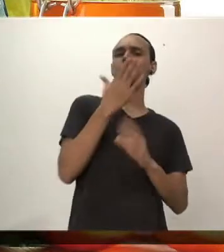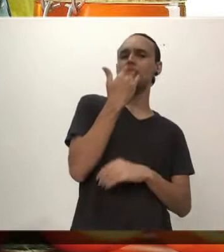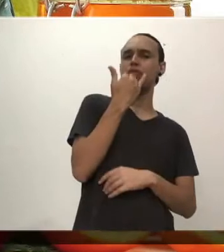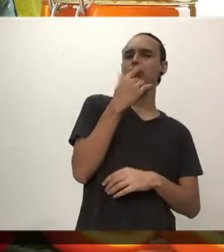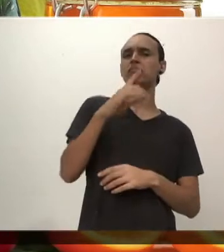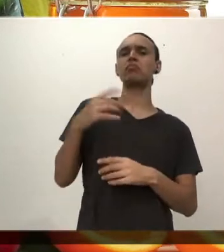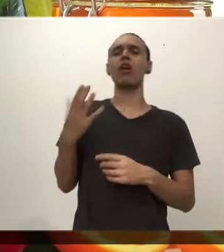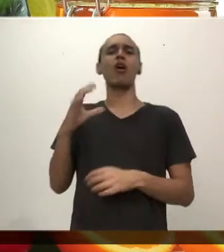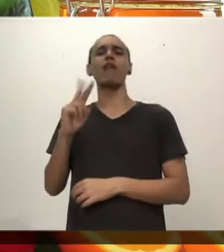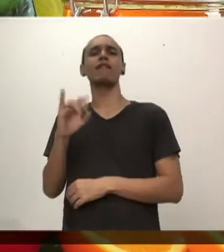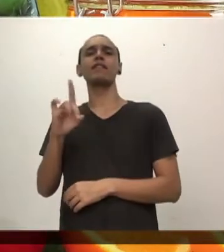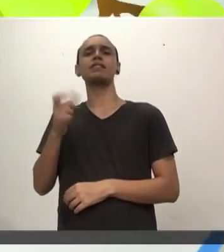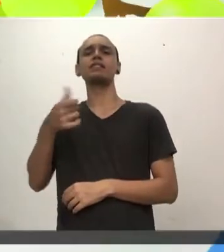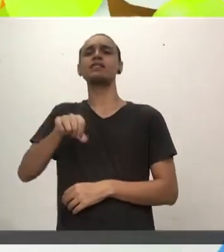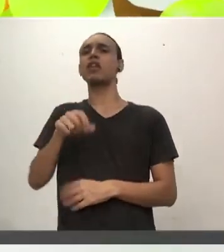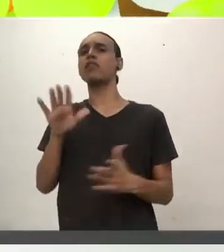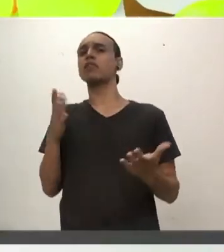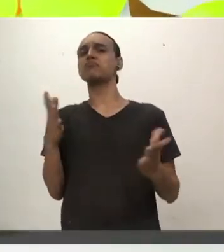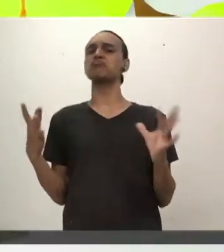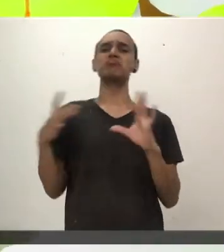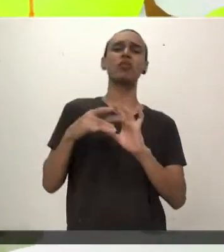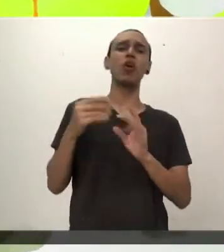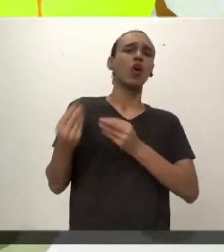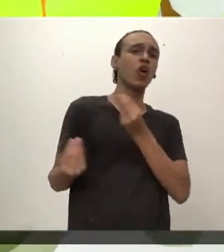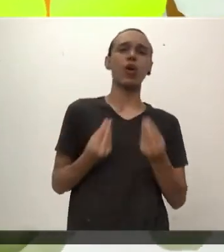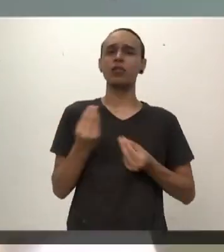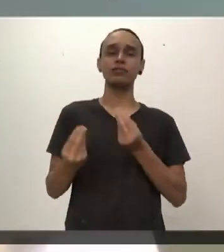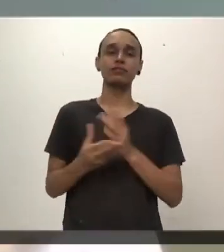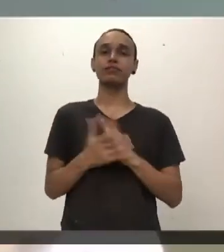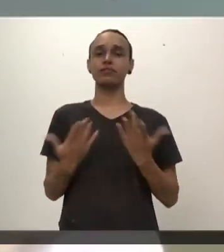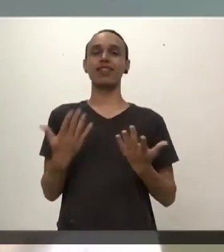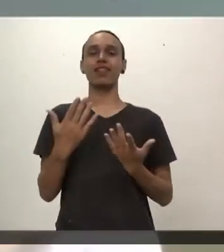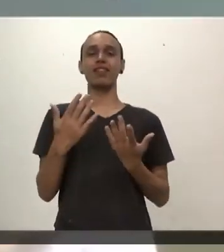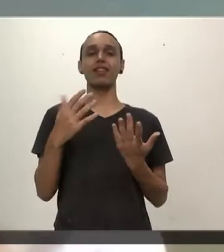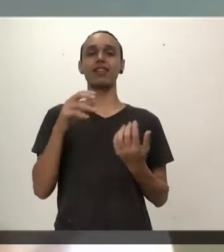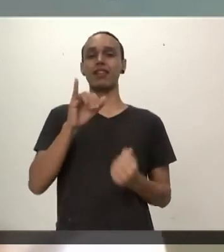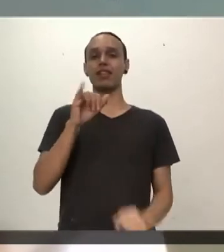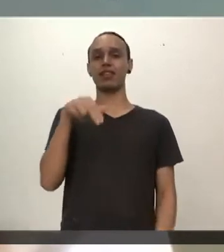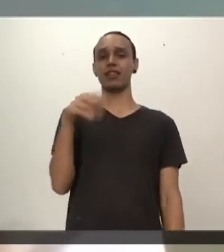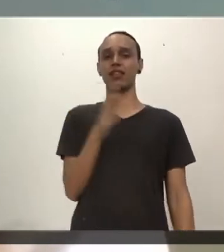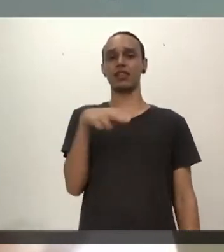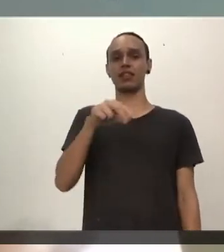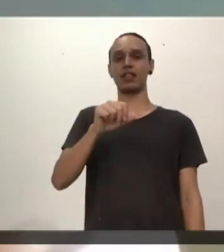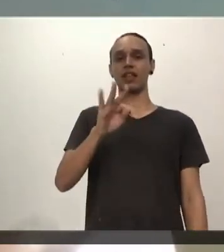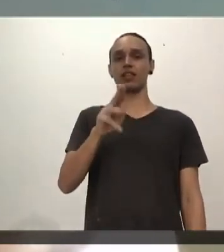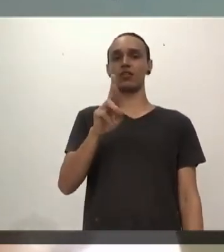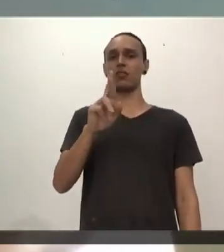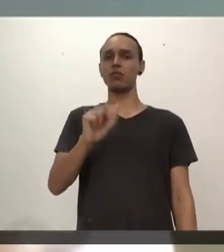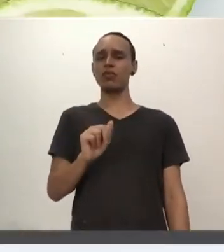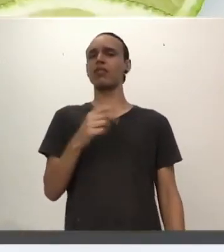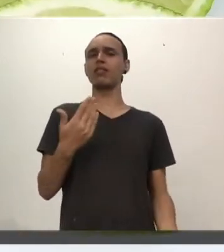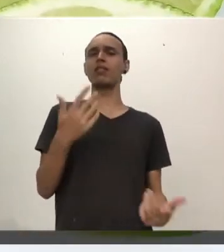é a relação entre o consumo de alimentos e a Covid-19? O consumo, a gente chama de alimentos in natura ou